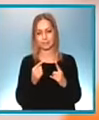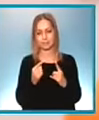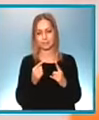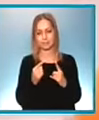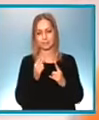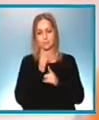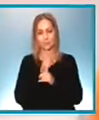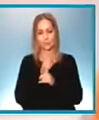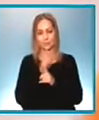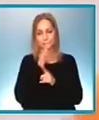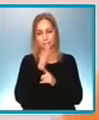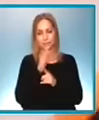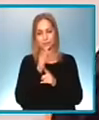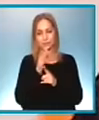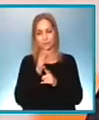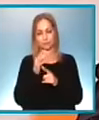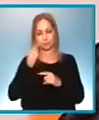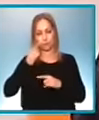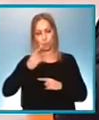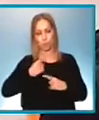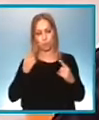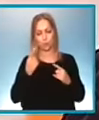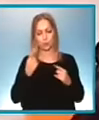isso. Sempre mostra o teu